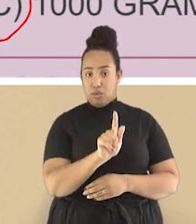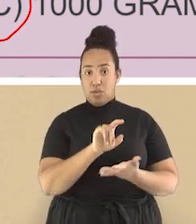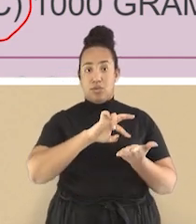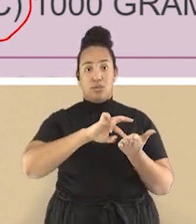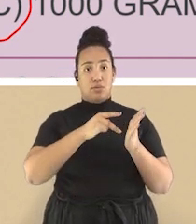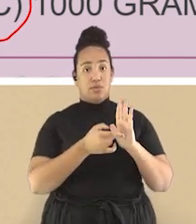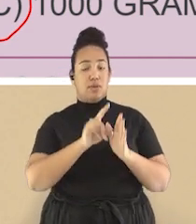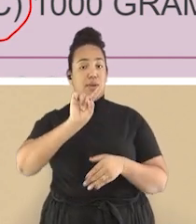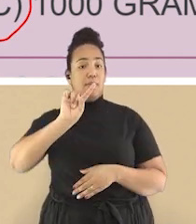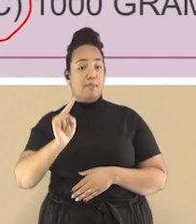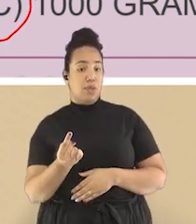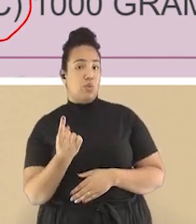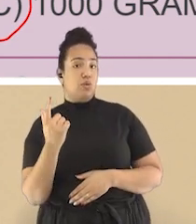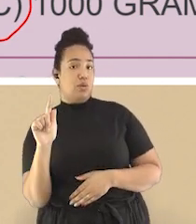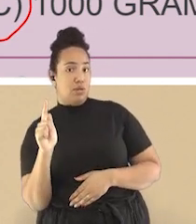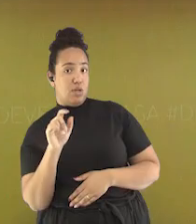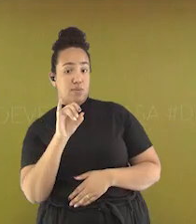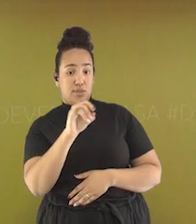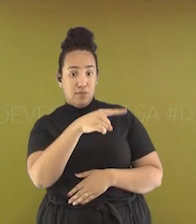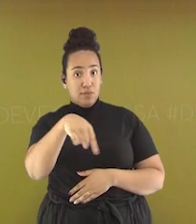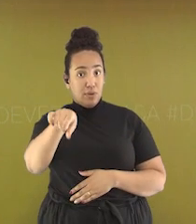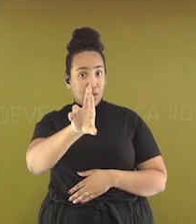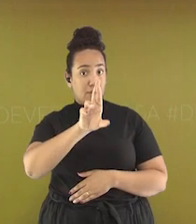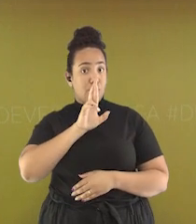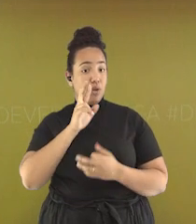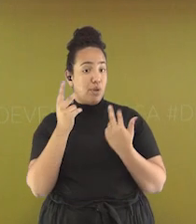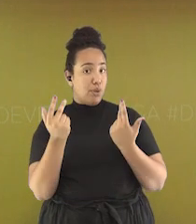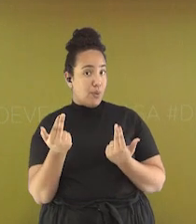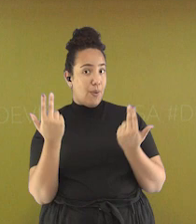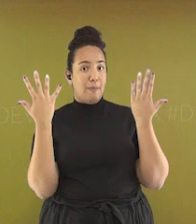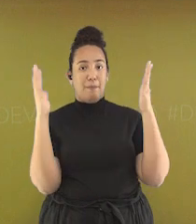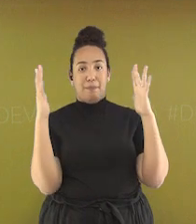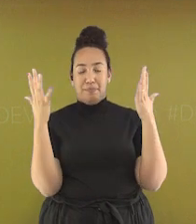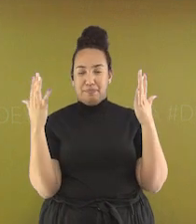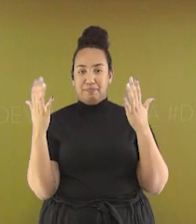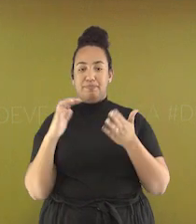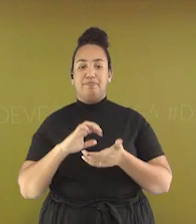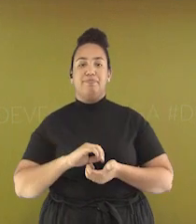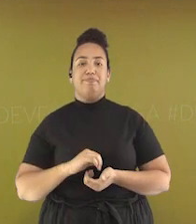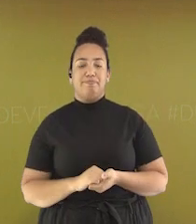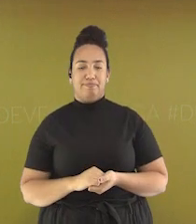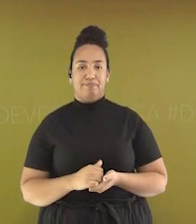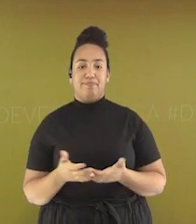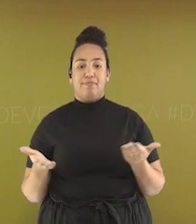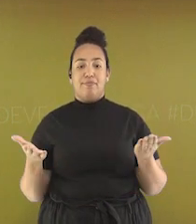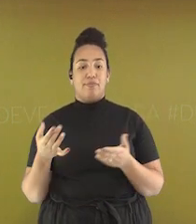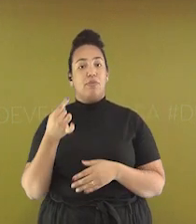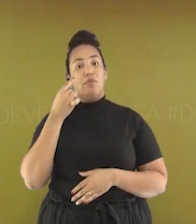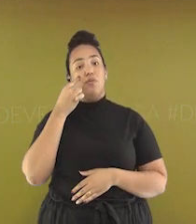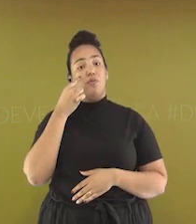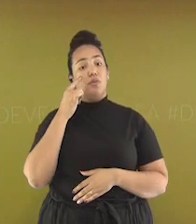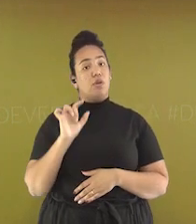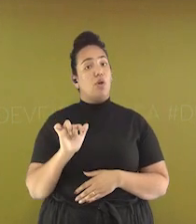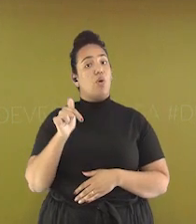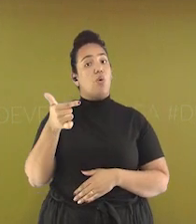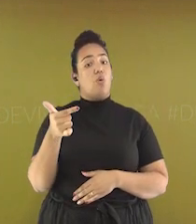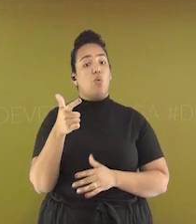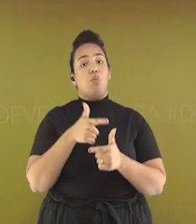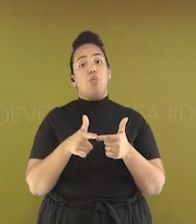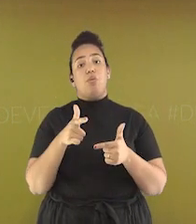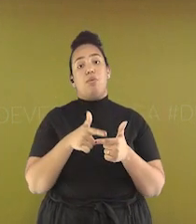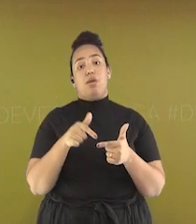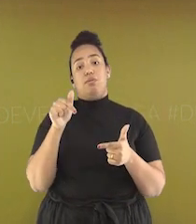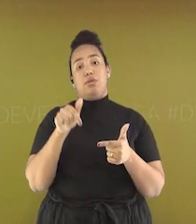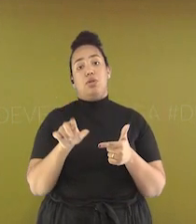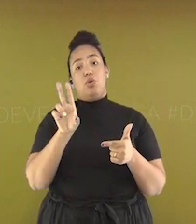é igual a 1000 gramas. Se você respondeu assim, acertou. Muito bem. Vamos ver algumas situações em